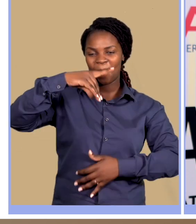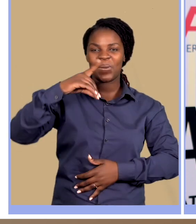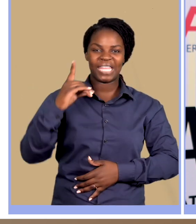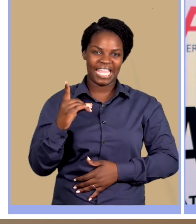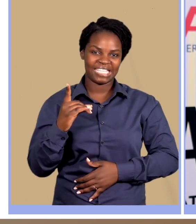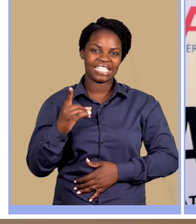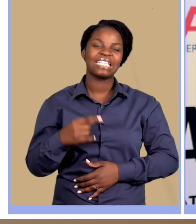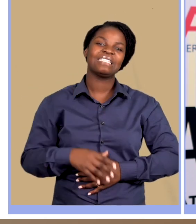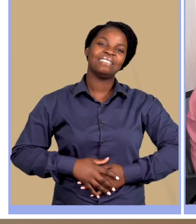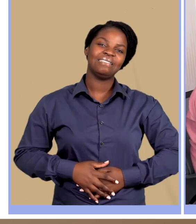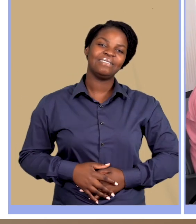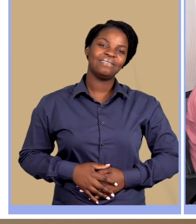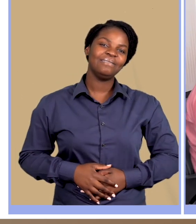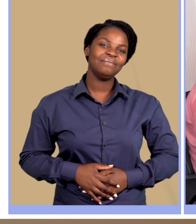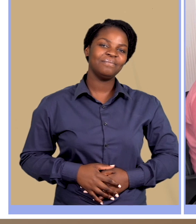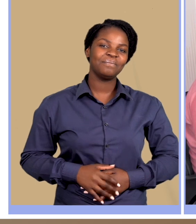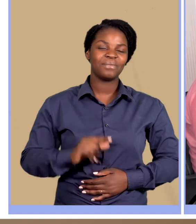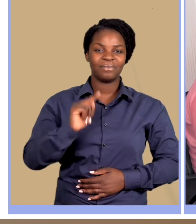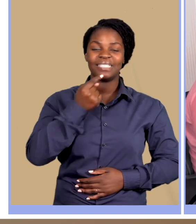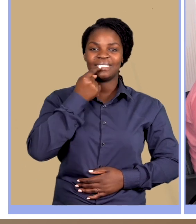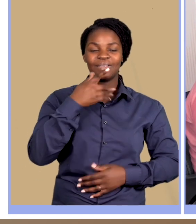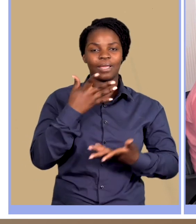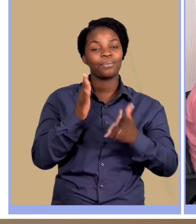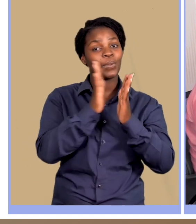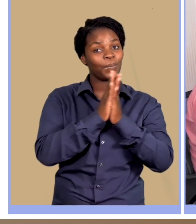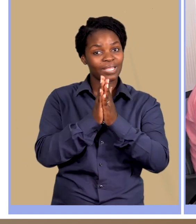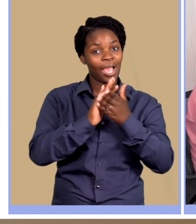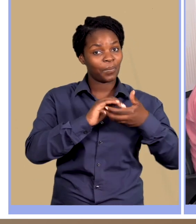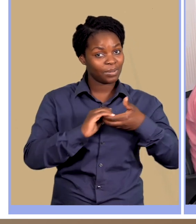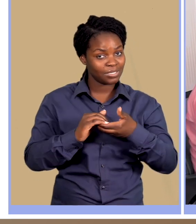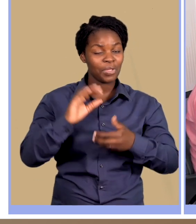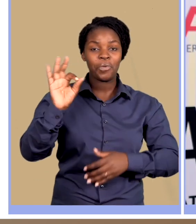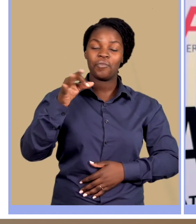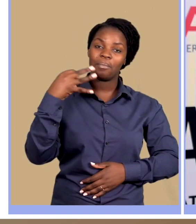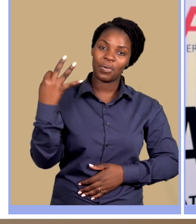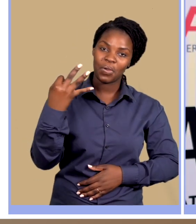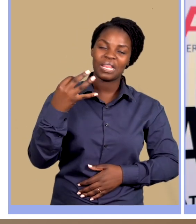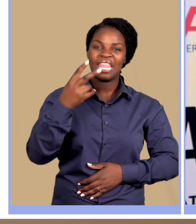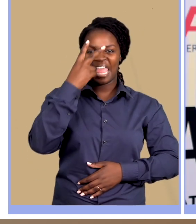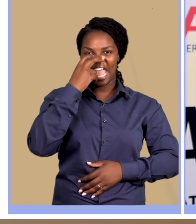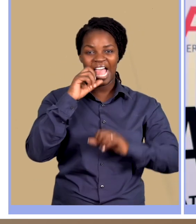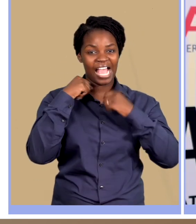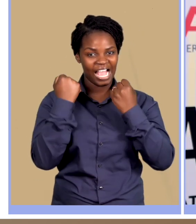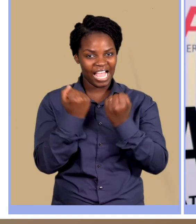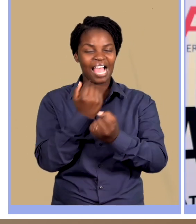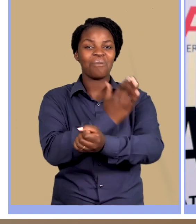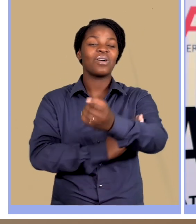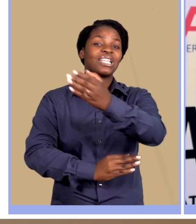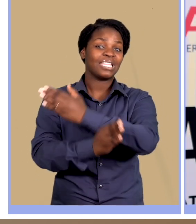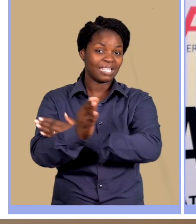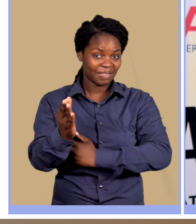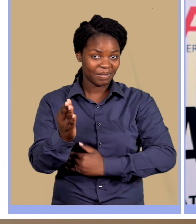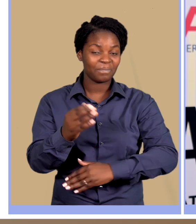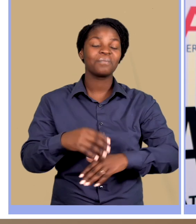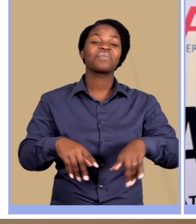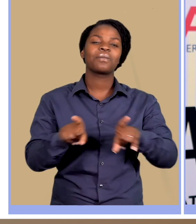a FAMOD, a CAM, a DEMO, e também um obrigado especial ao Zaid, que está a patrocinar o